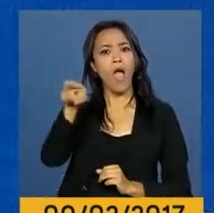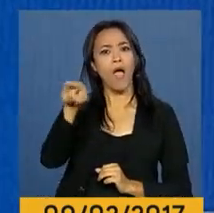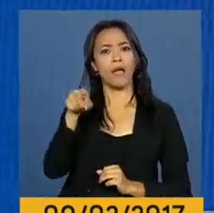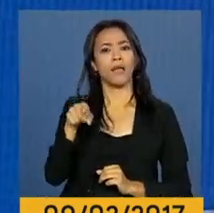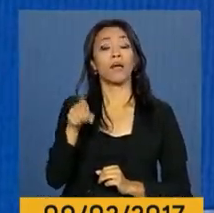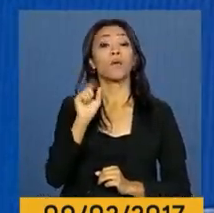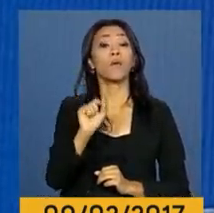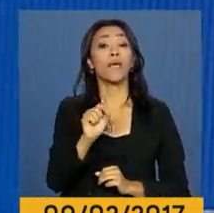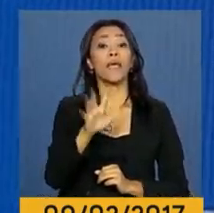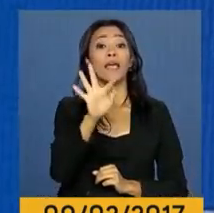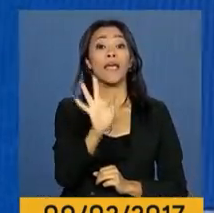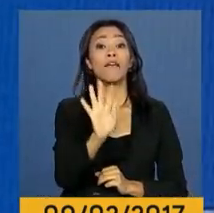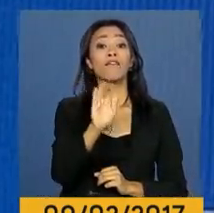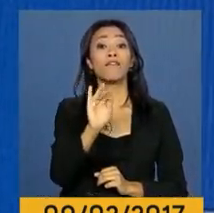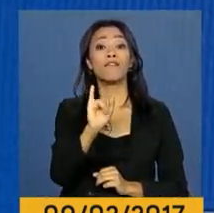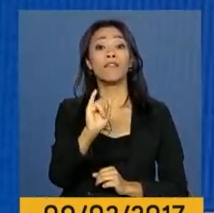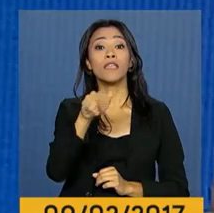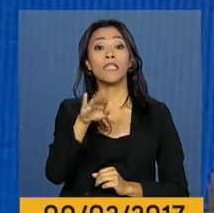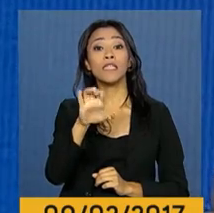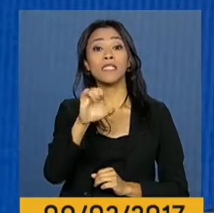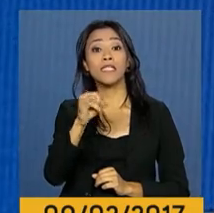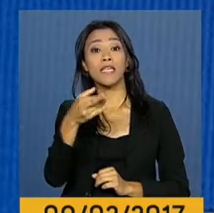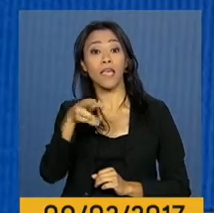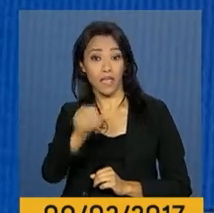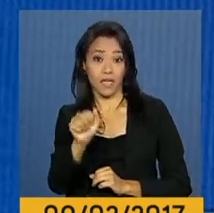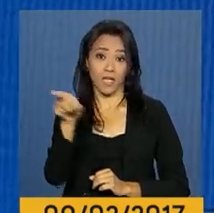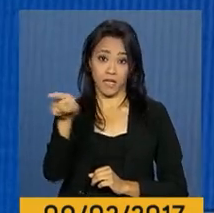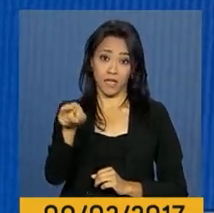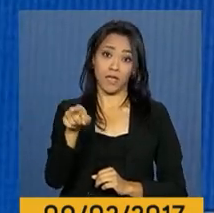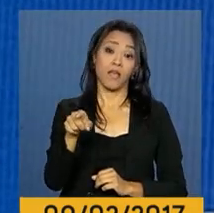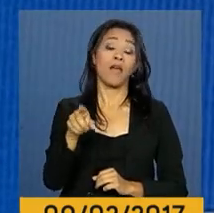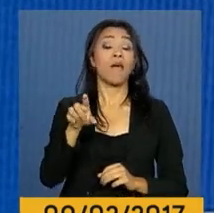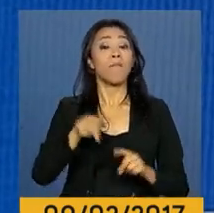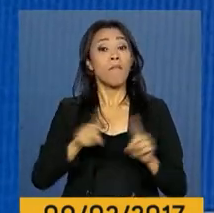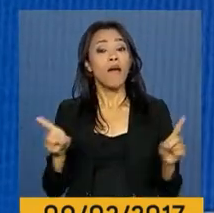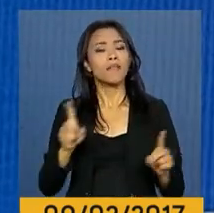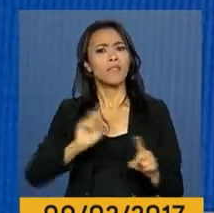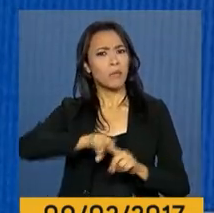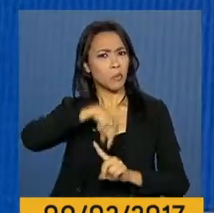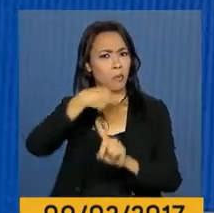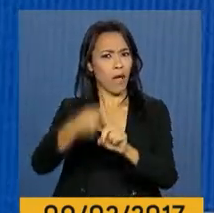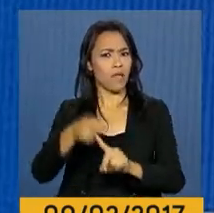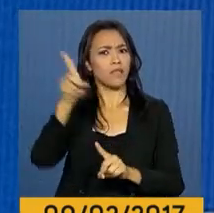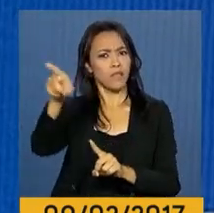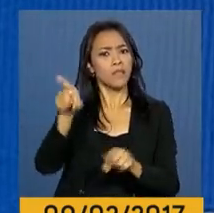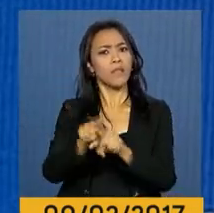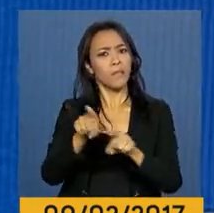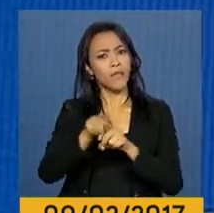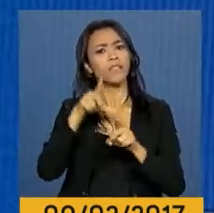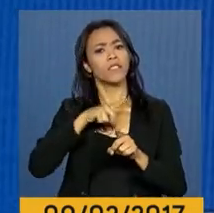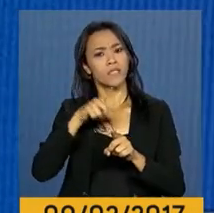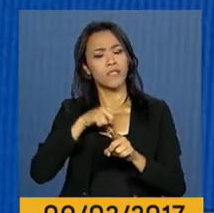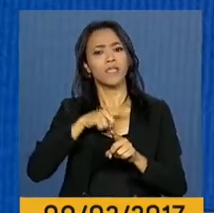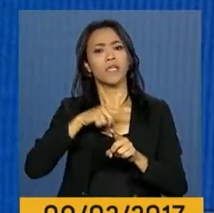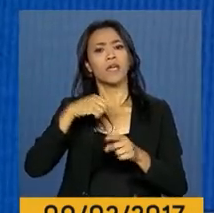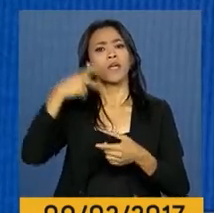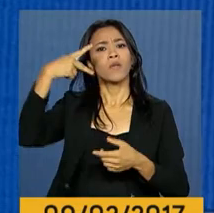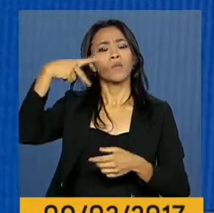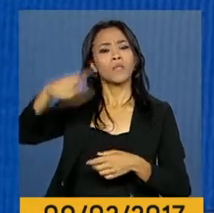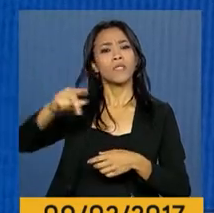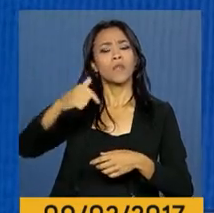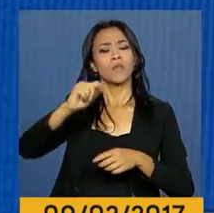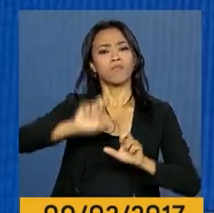financeira mas muito mais do que isso uma instituição que prestava serviços sociais e o primeiro